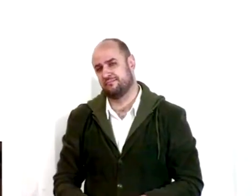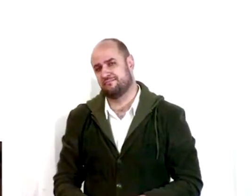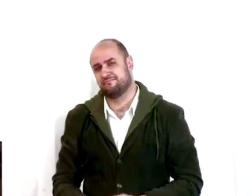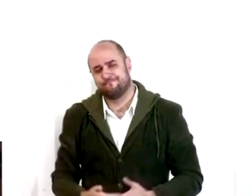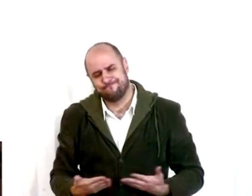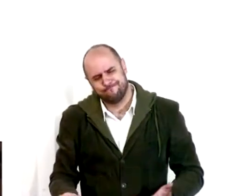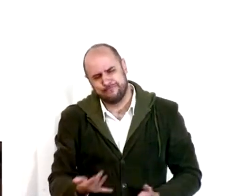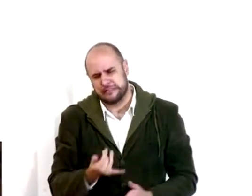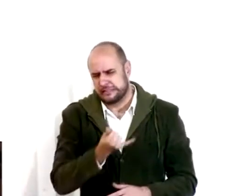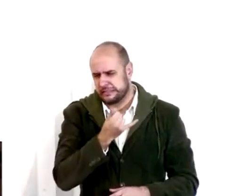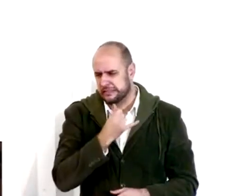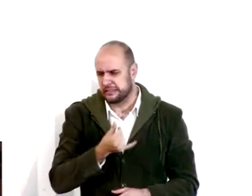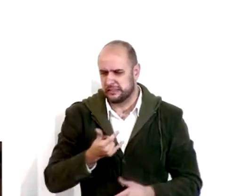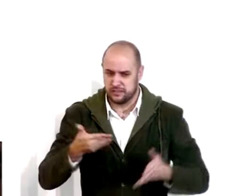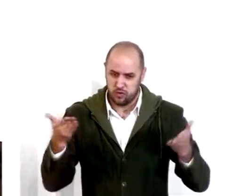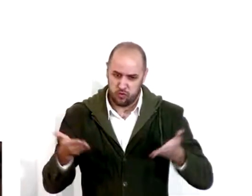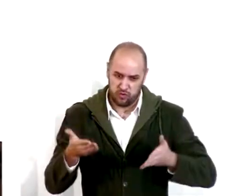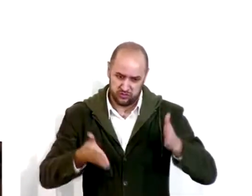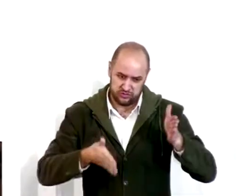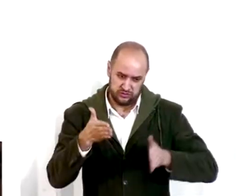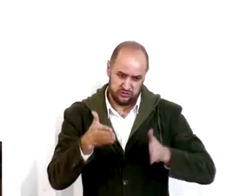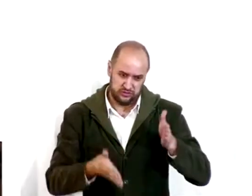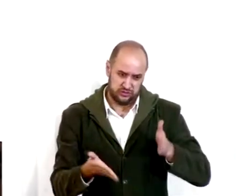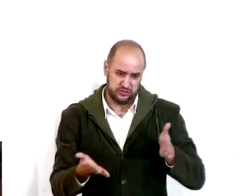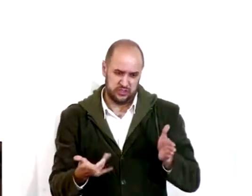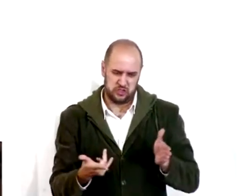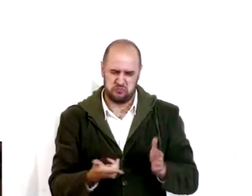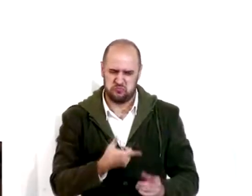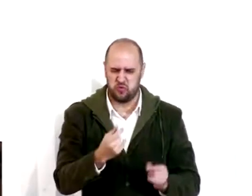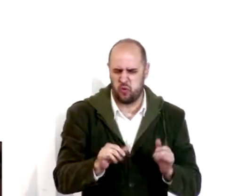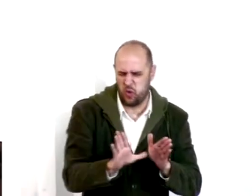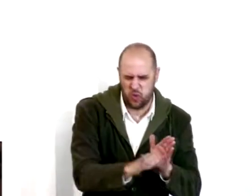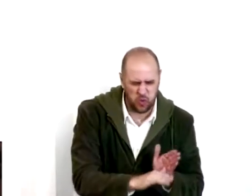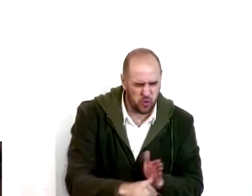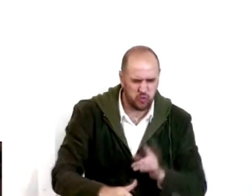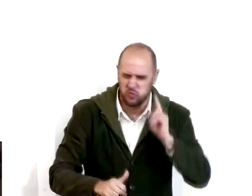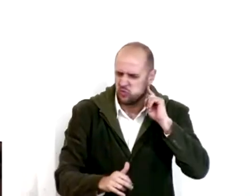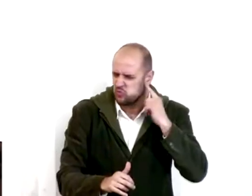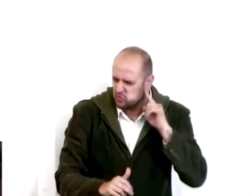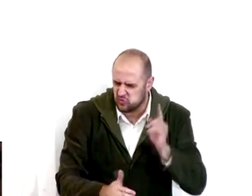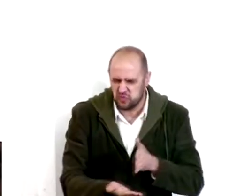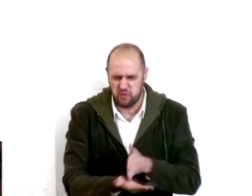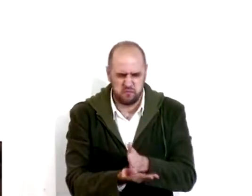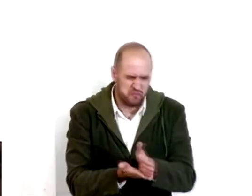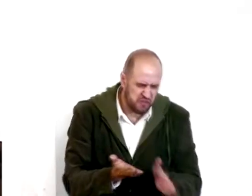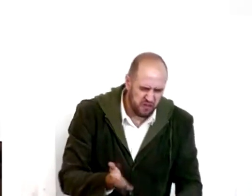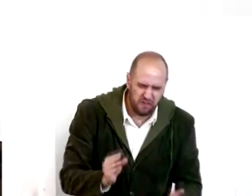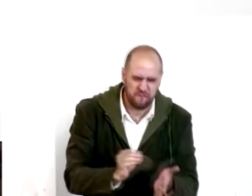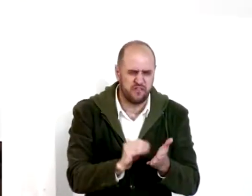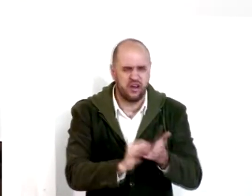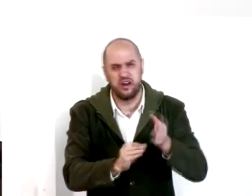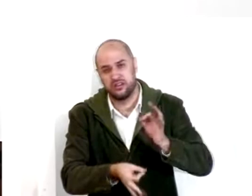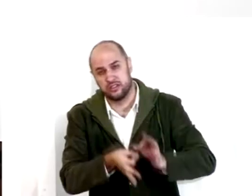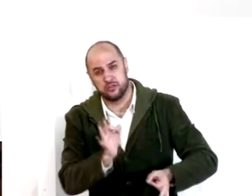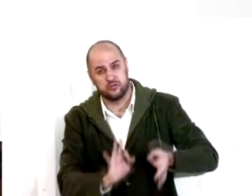Infelizmente é característico de nosso tempo a operação da corrupção, a perversão da justiça entre as